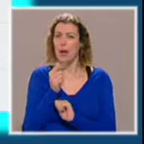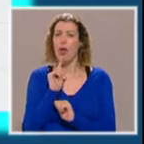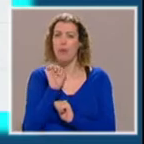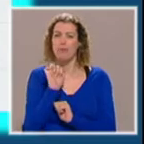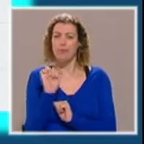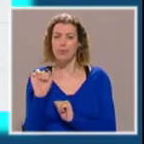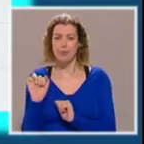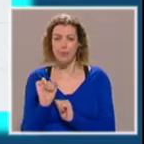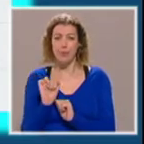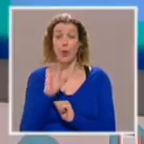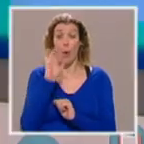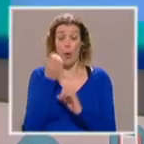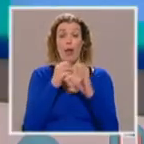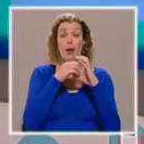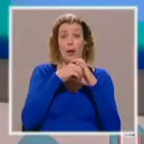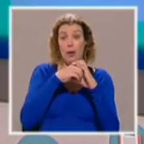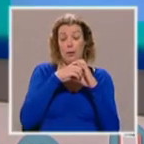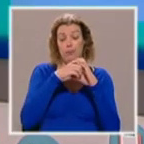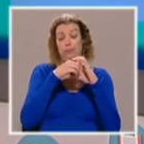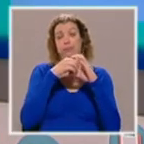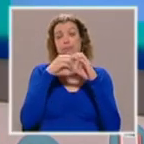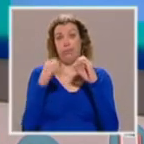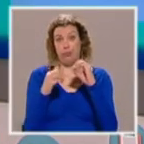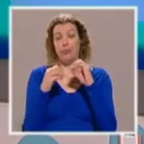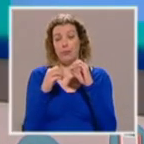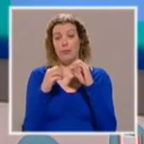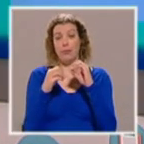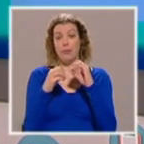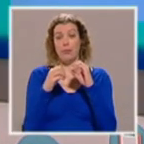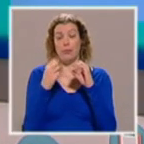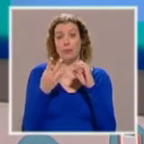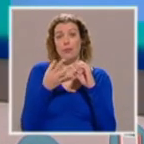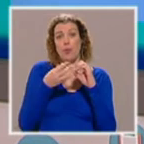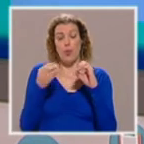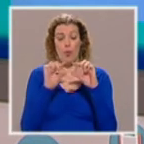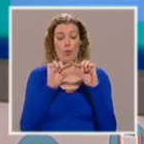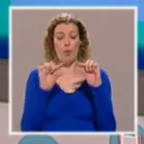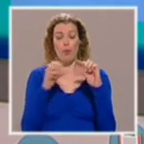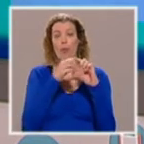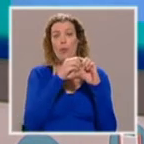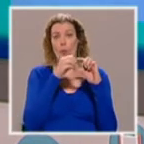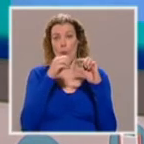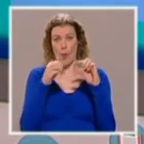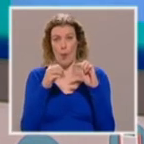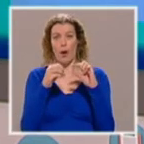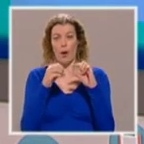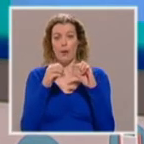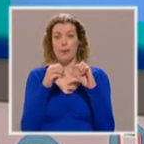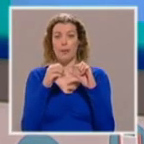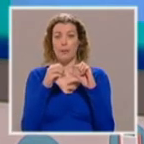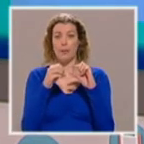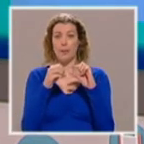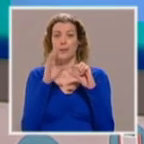nomes. Quando o oócito 2 é expulso do ovário, vai ser recolhido pela trompa de falópio.